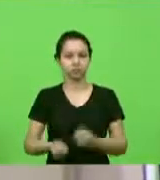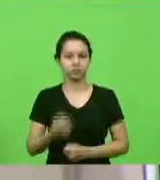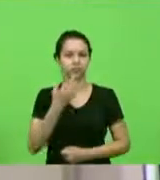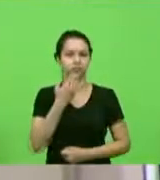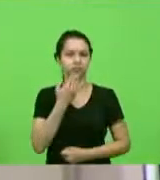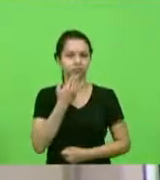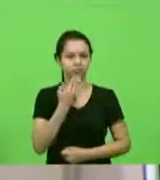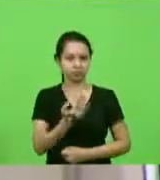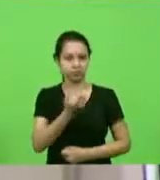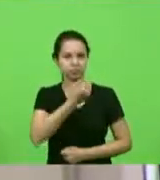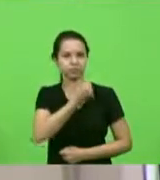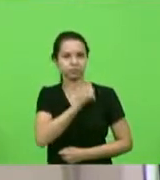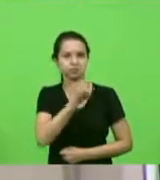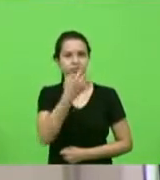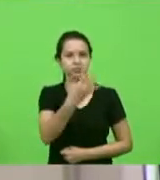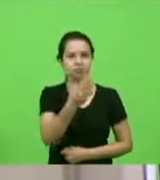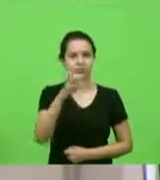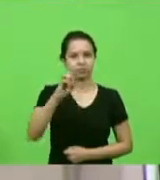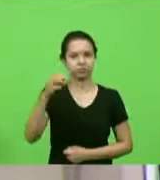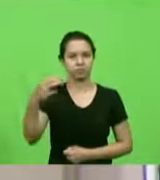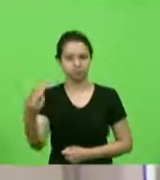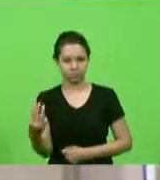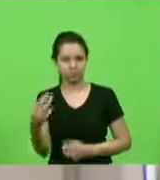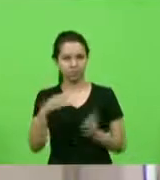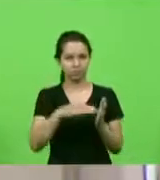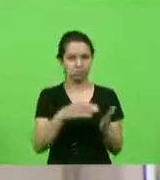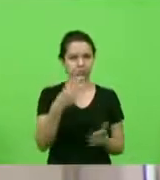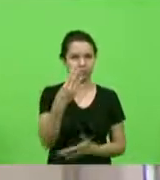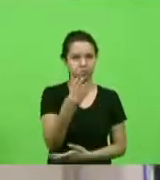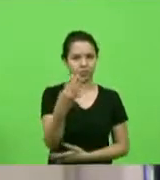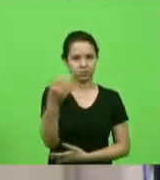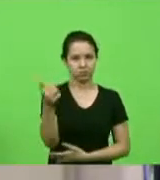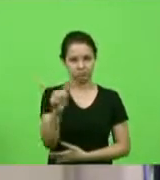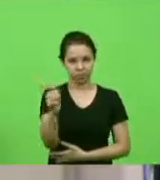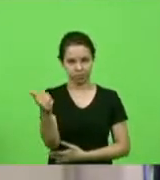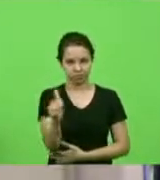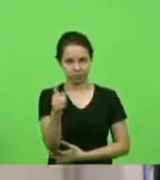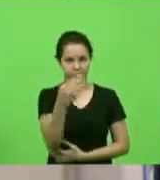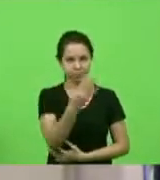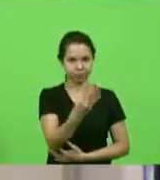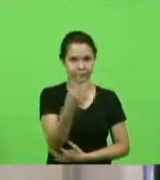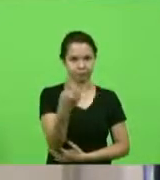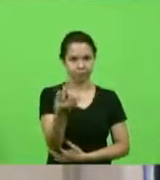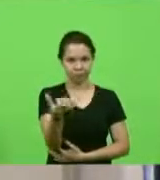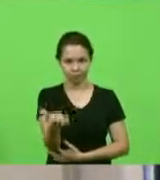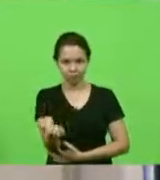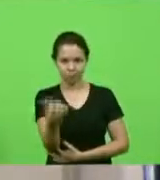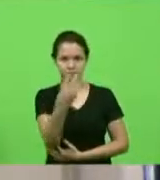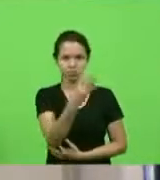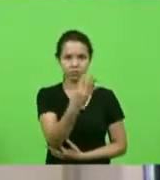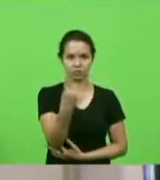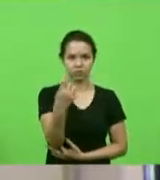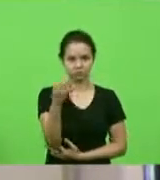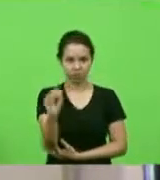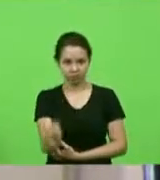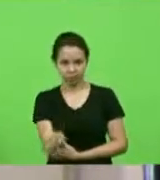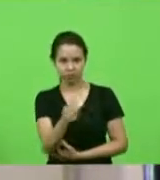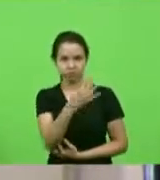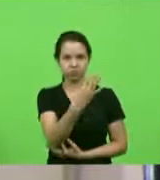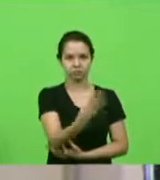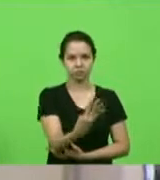números 403 a 411, 416 e 418 a 423